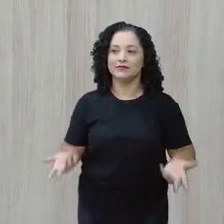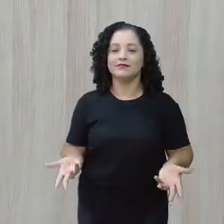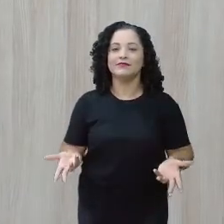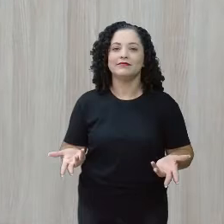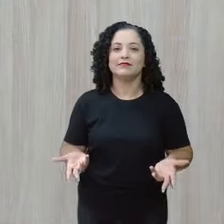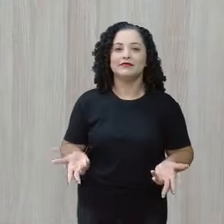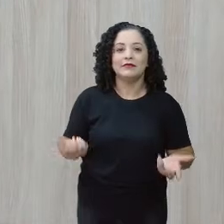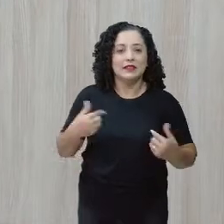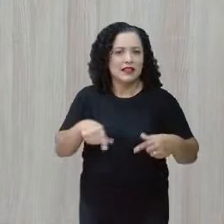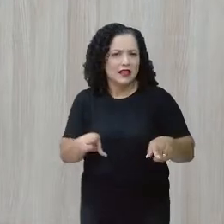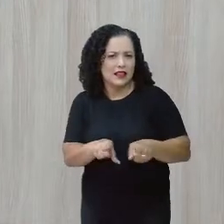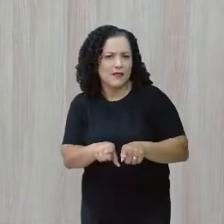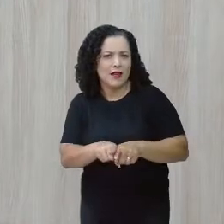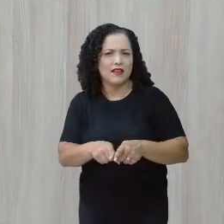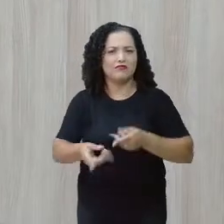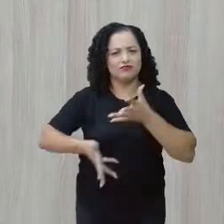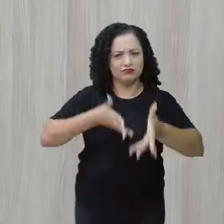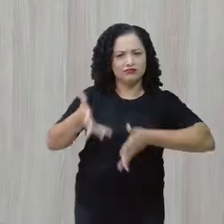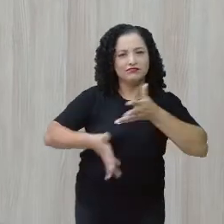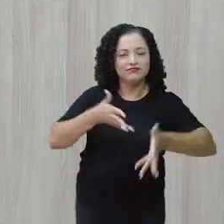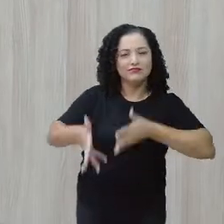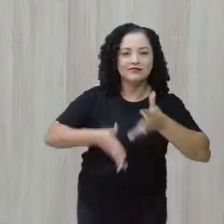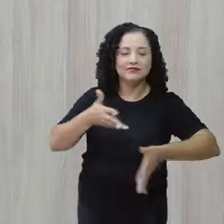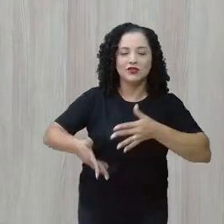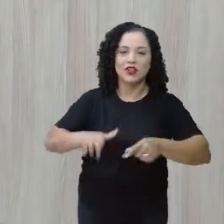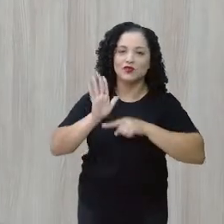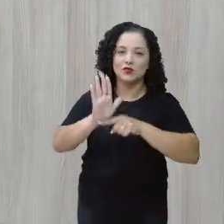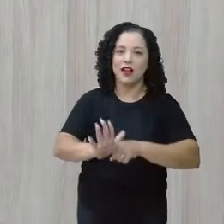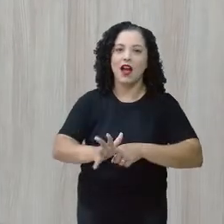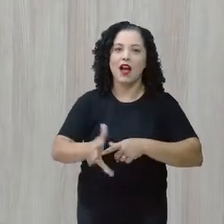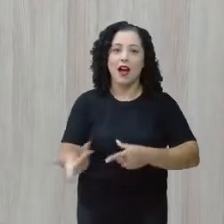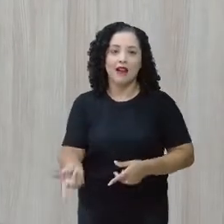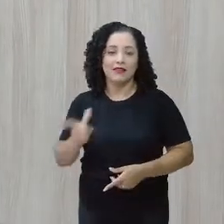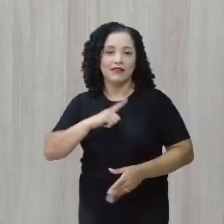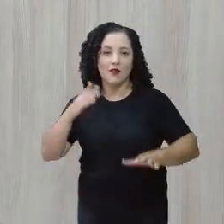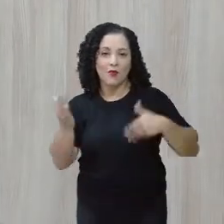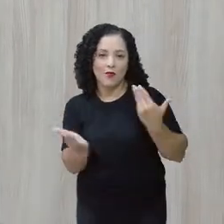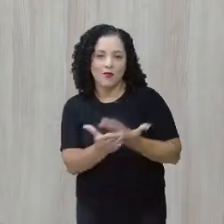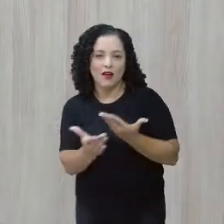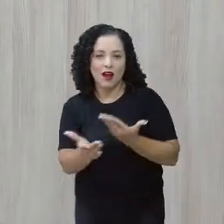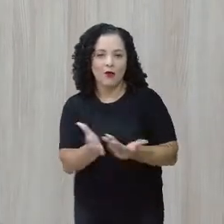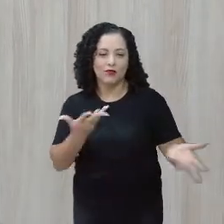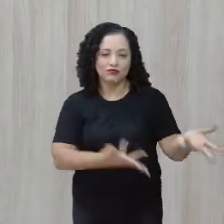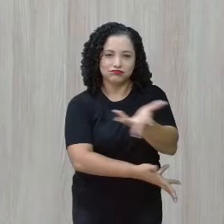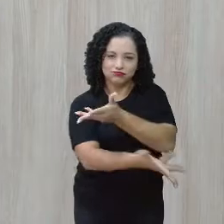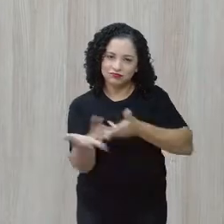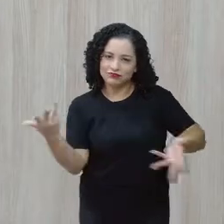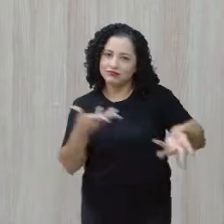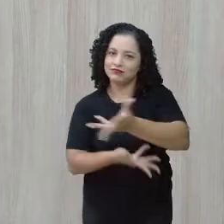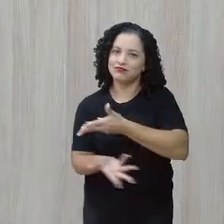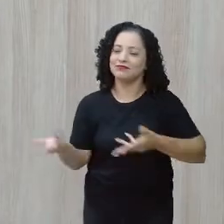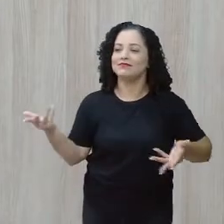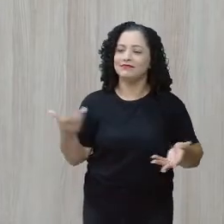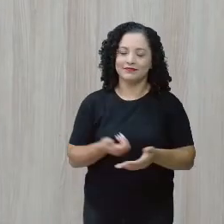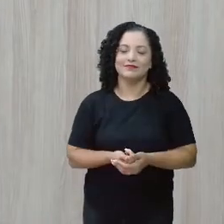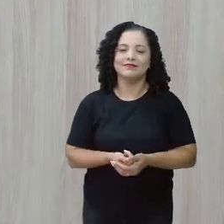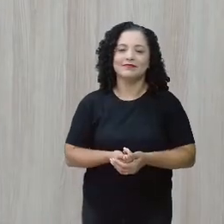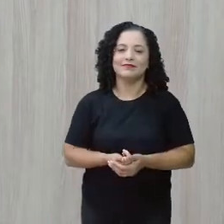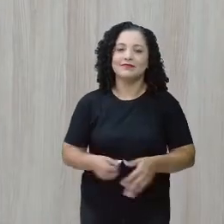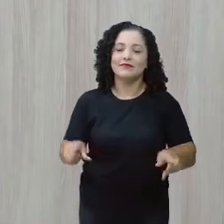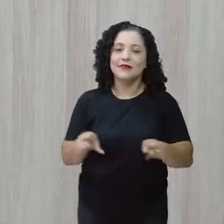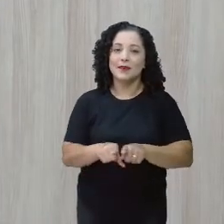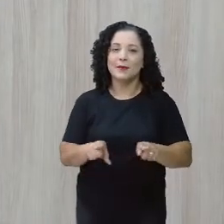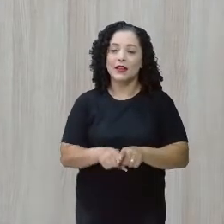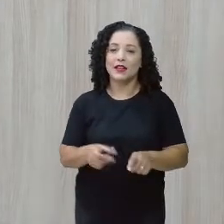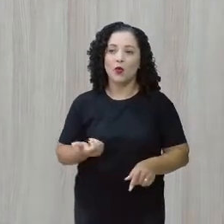da linguagem aí de sinais, ajudando a gente aqui a trazer, a levar essa aula para todos vocês. Um